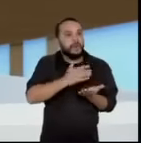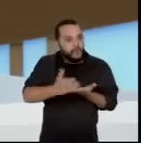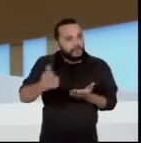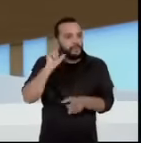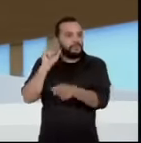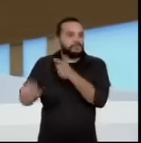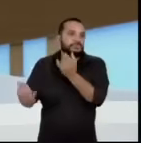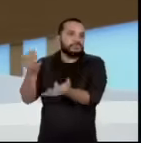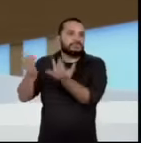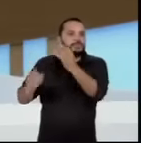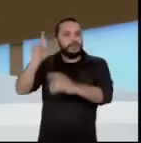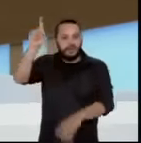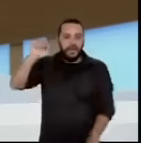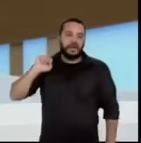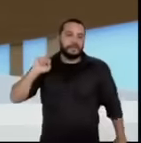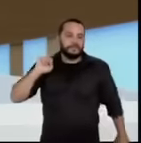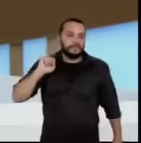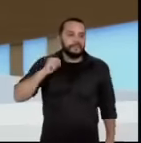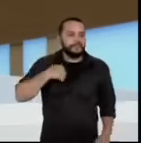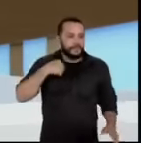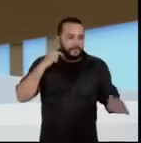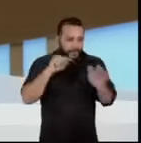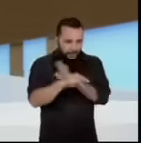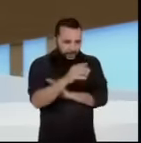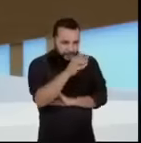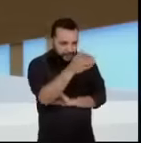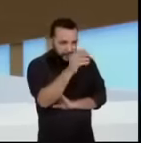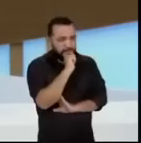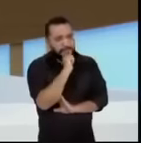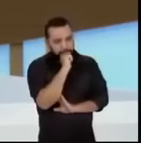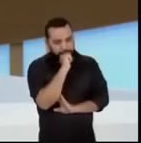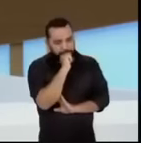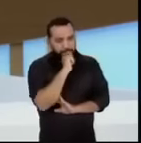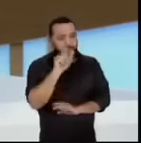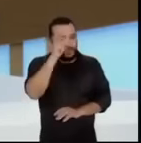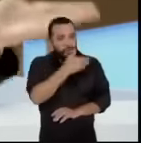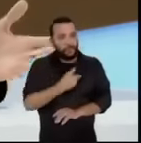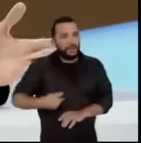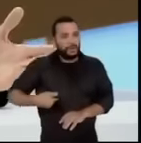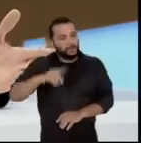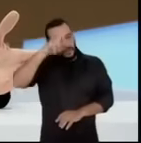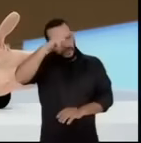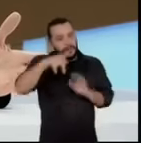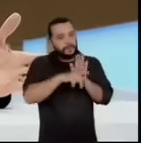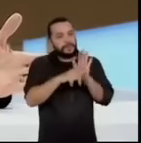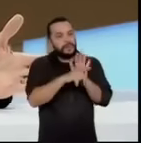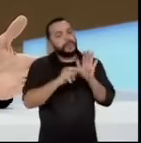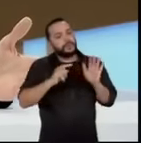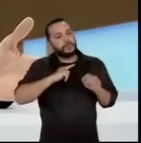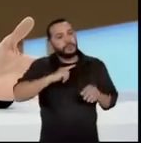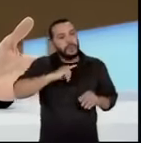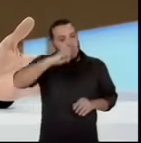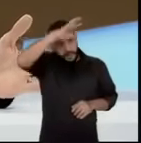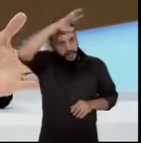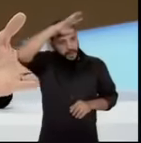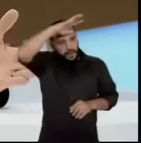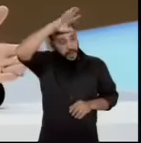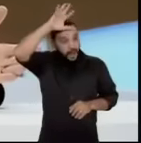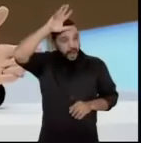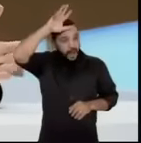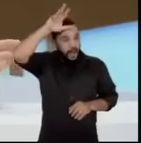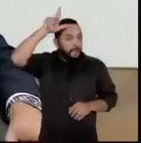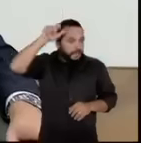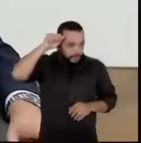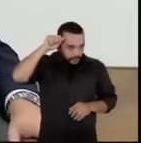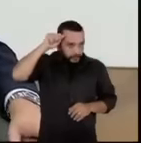Então, eu tenho aqui duas perguntas para lhe fazer. Não é hora... O governador do Amazonas, por exemplo, falou a todos os jornais que o que existe é um